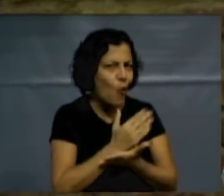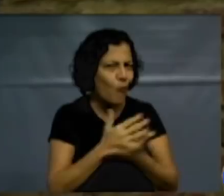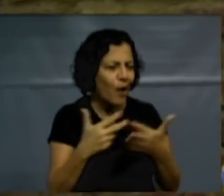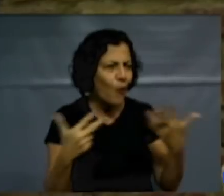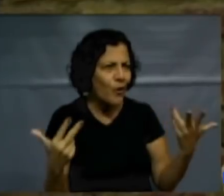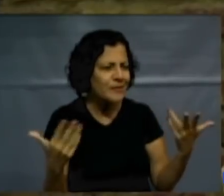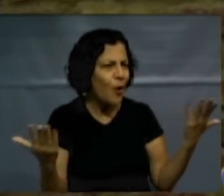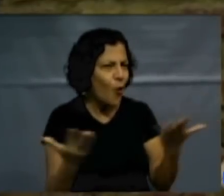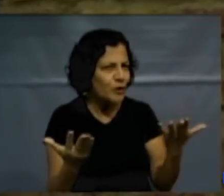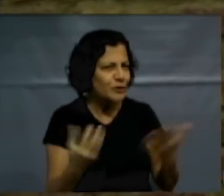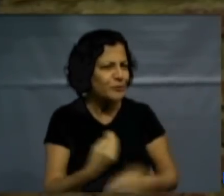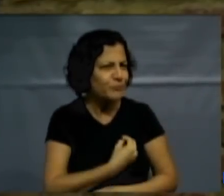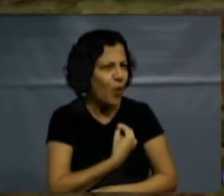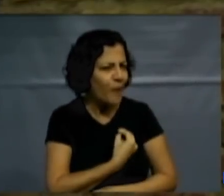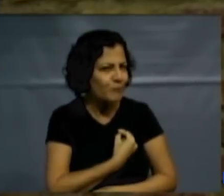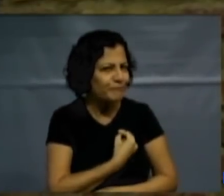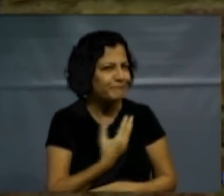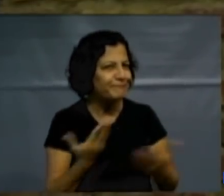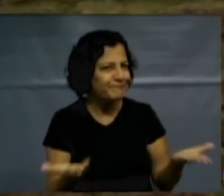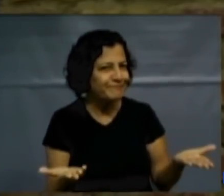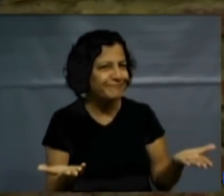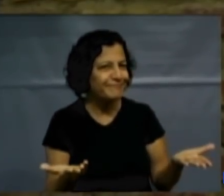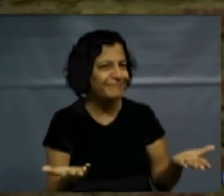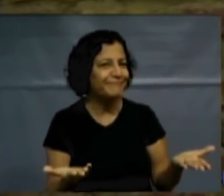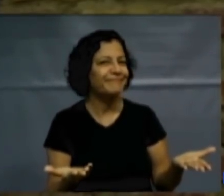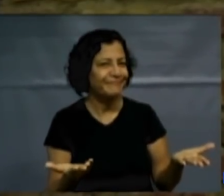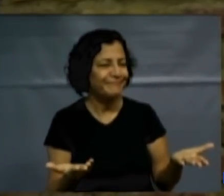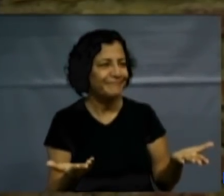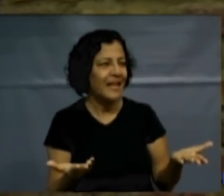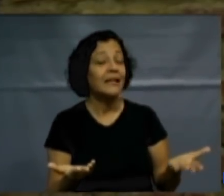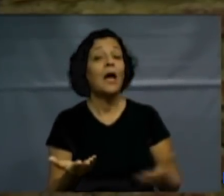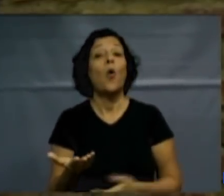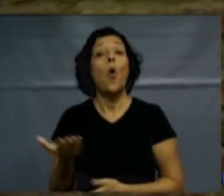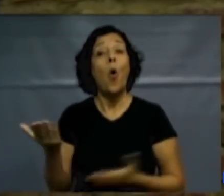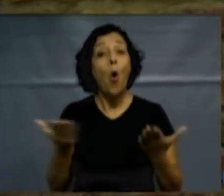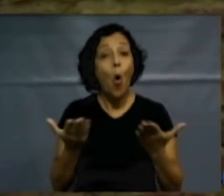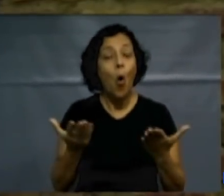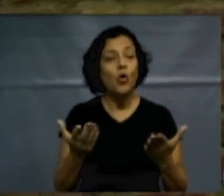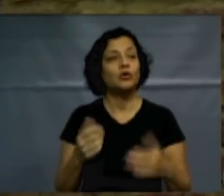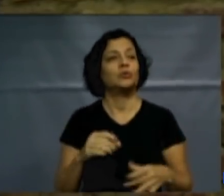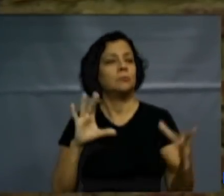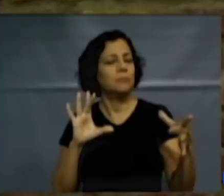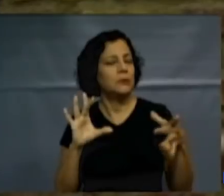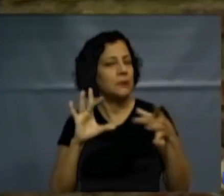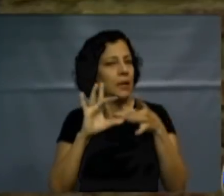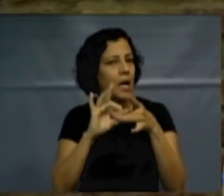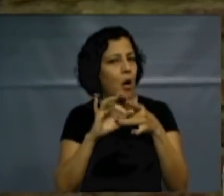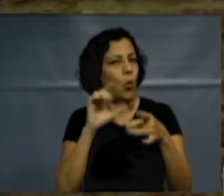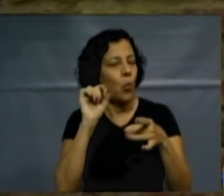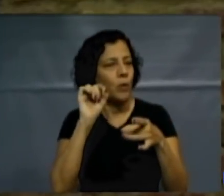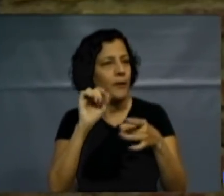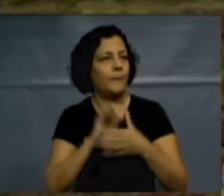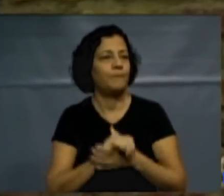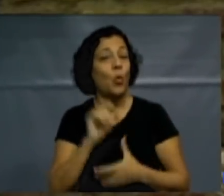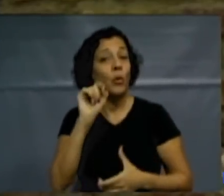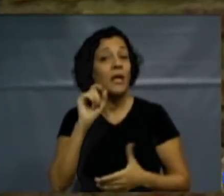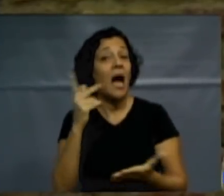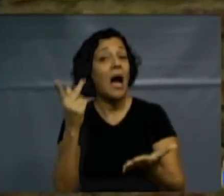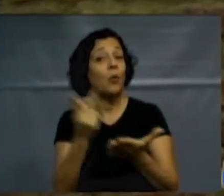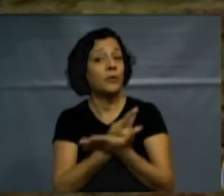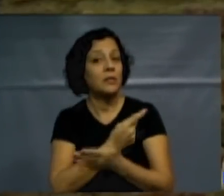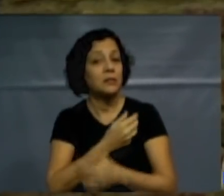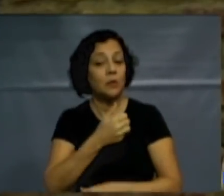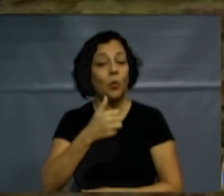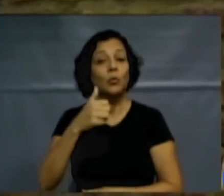Será? Então eu vou fazer uma ligação desse fato, como não poderia deixar de ser diferente, com um fato ocorrido no dia 13